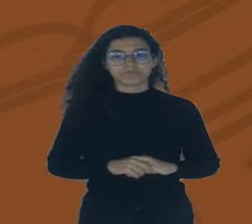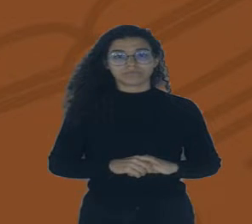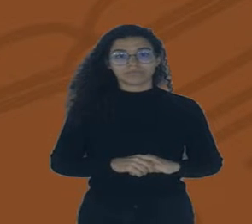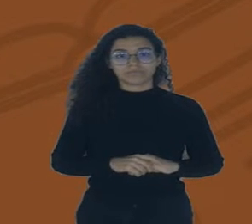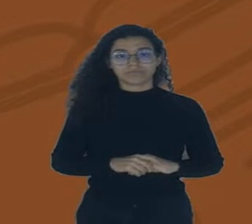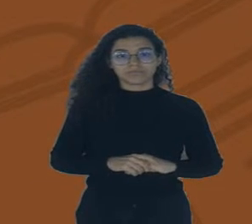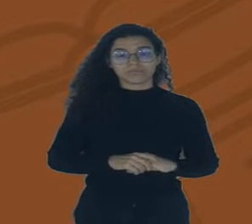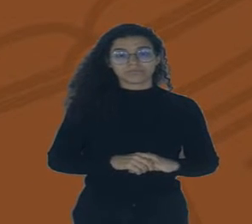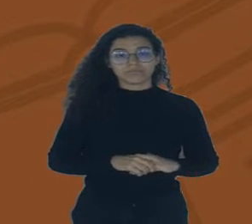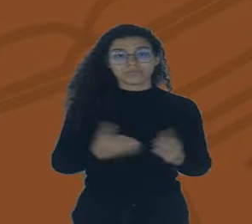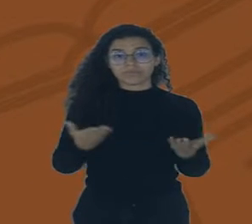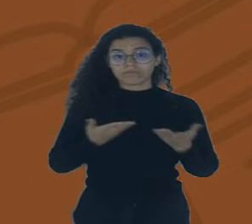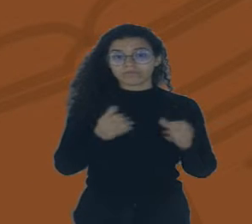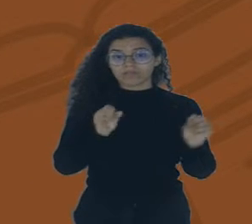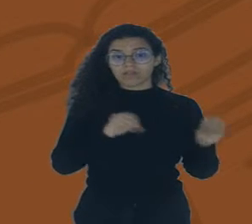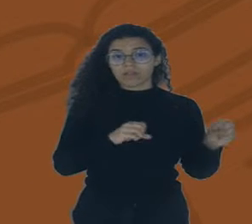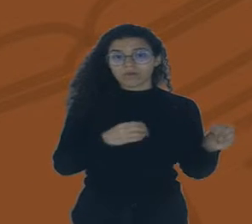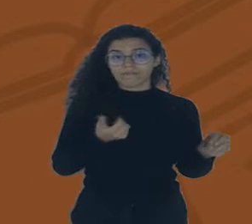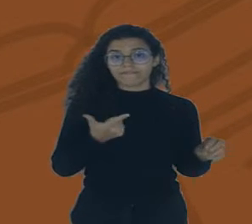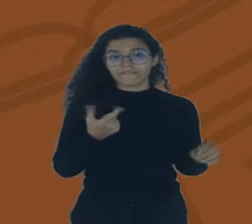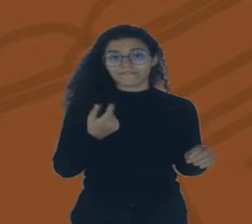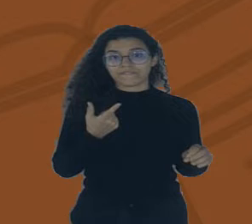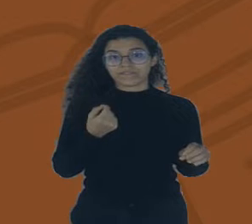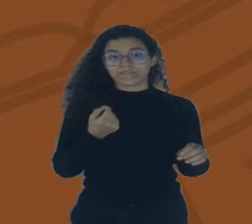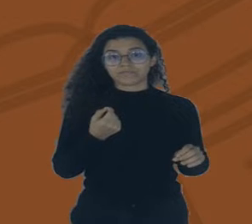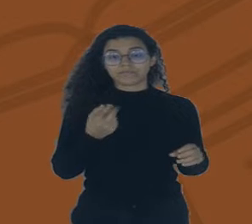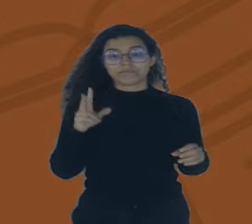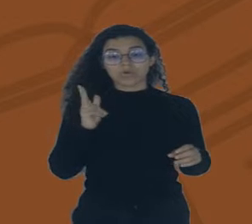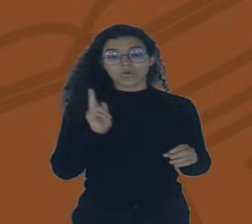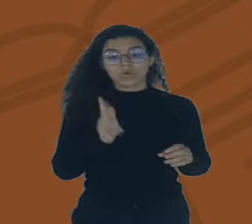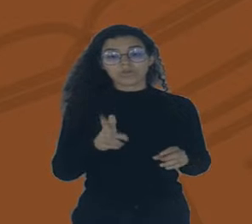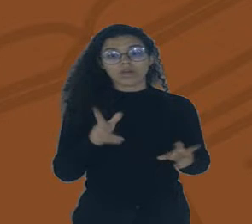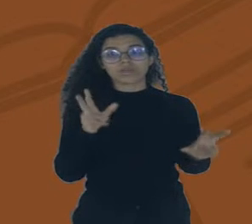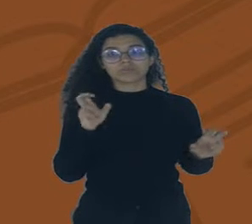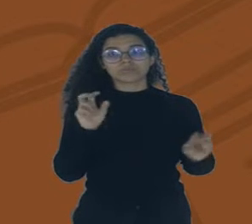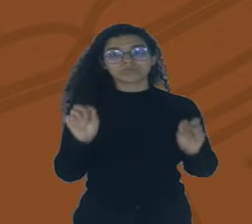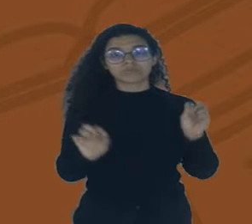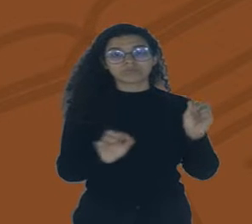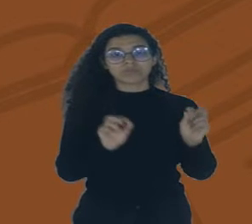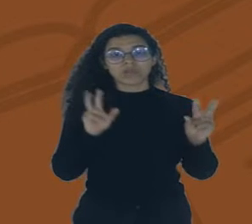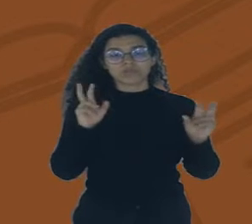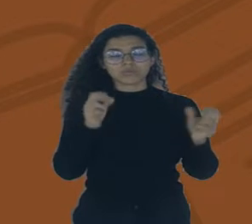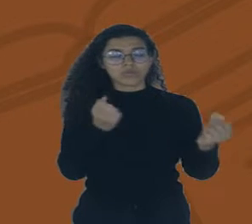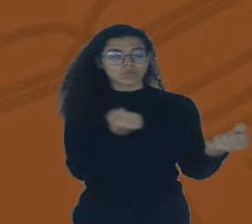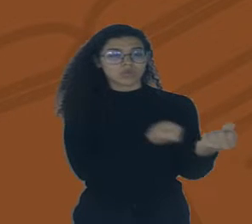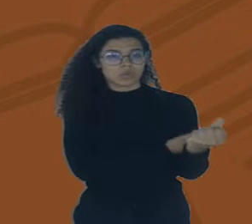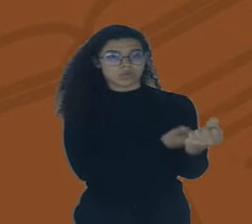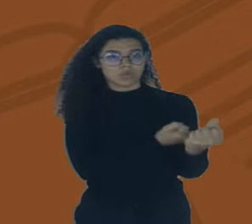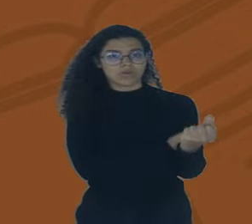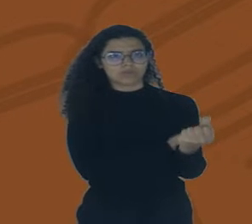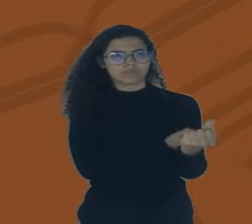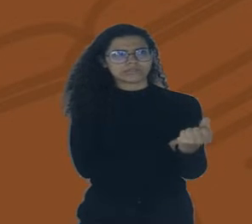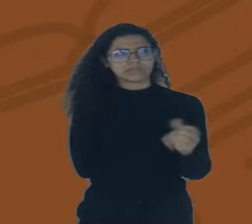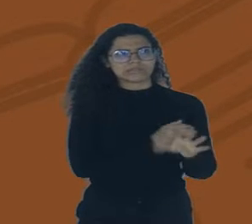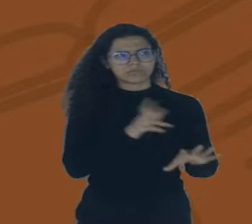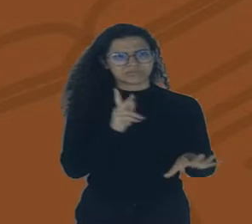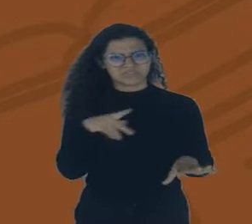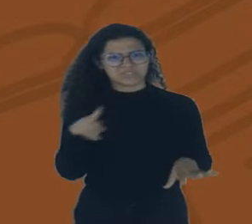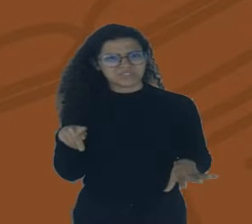Dentro da aula de número 20, dando continuidade, iremos falar hoje um pouco sobre as drogas.